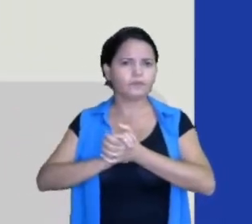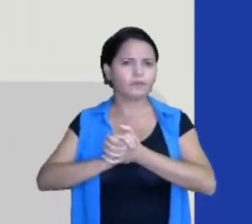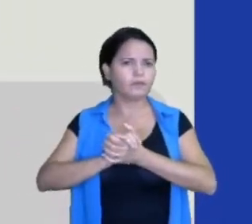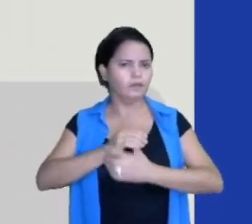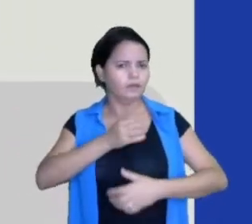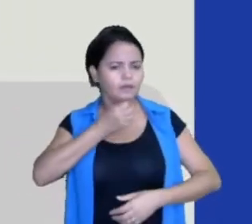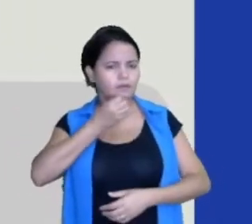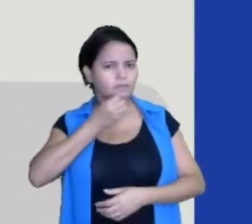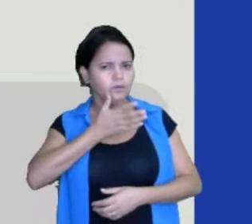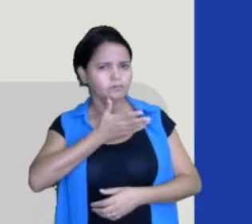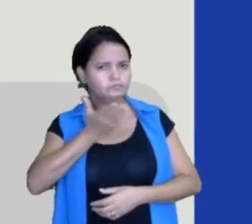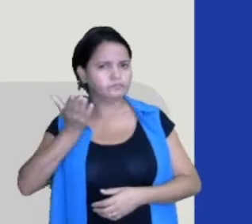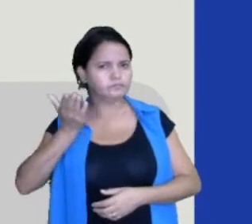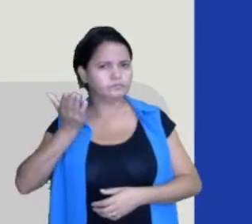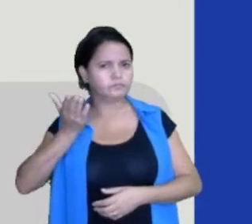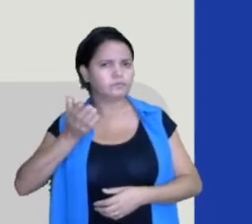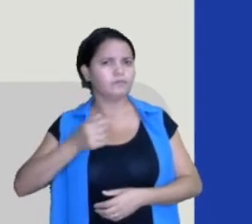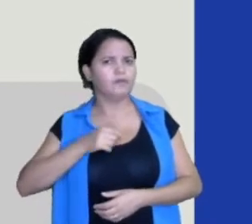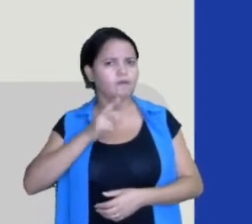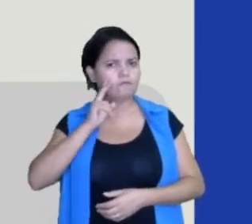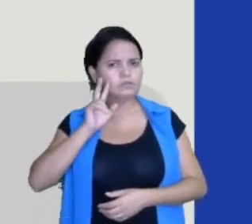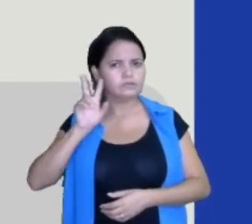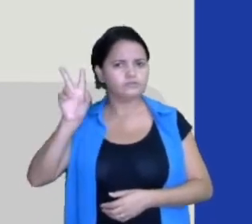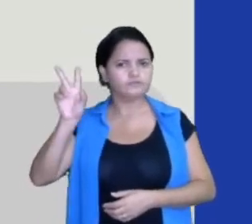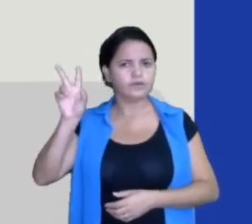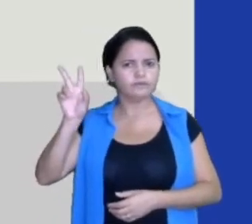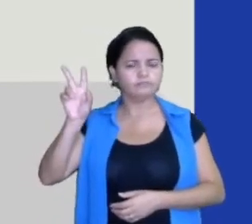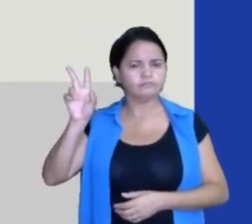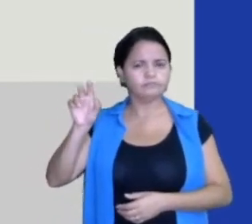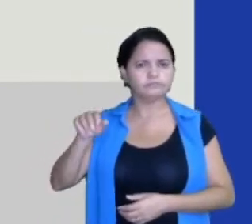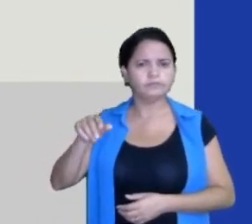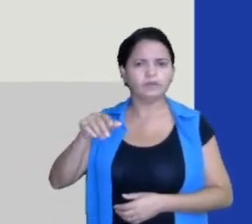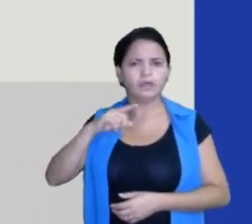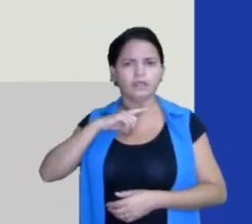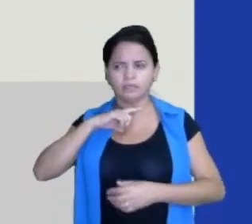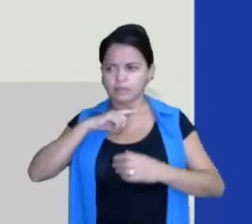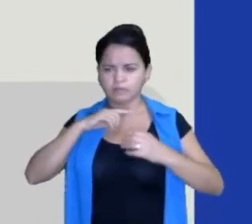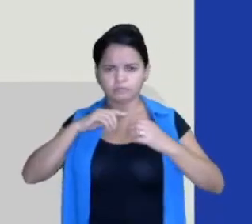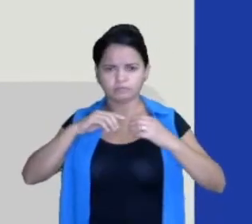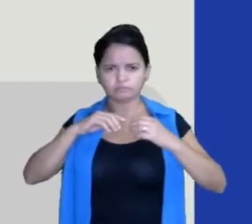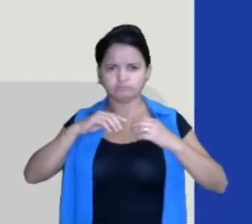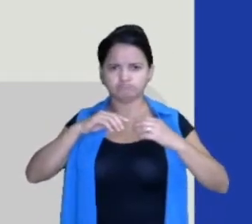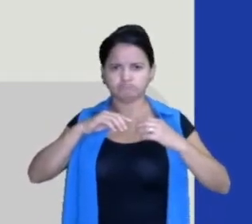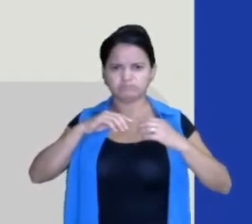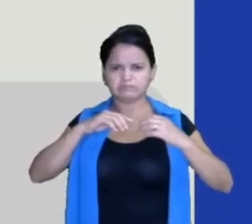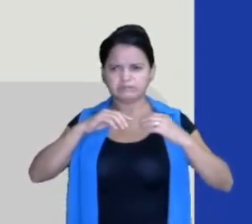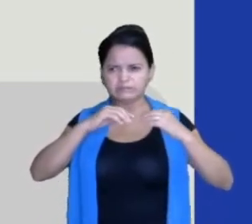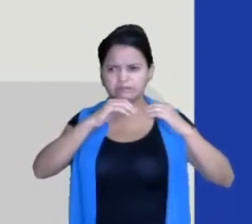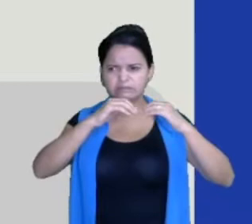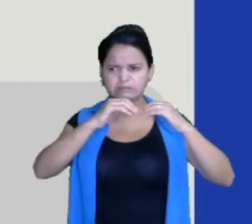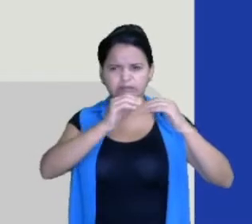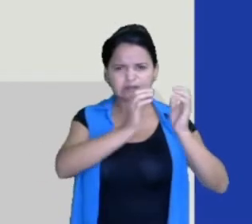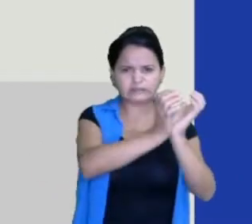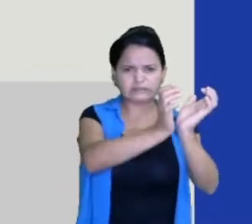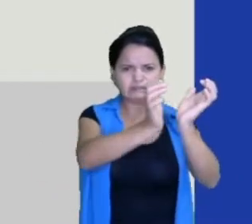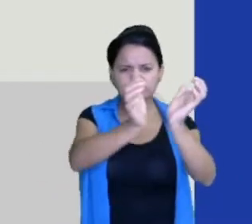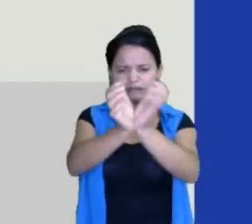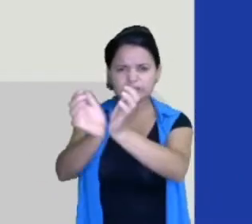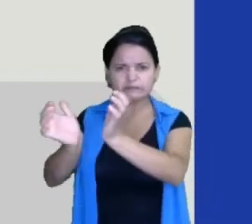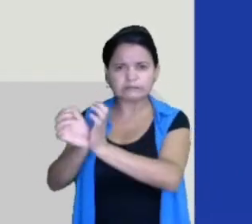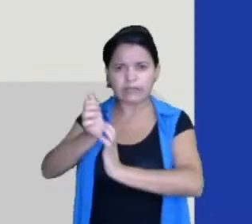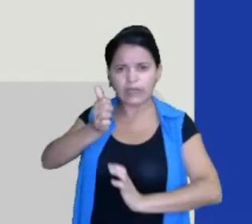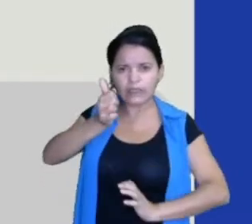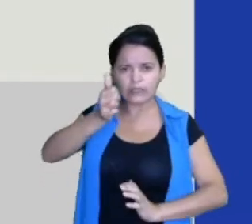pessoal, e aí está a divisão, né, das chamadas 13 colônias